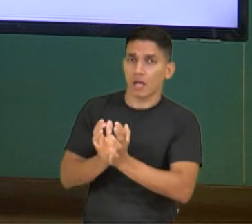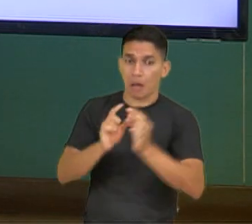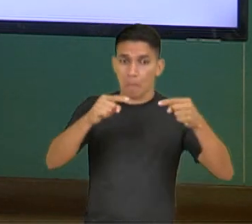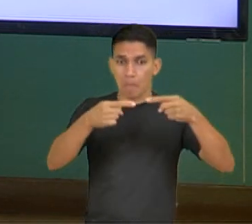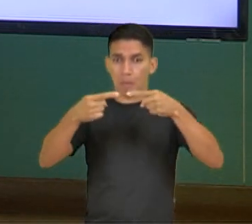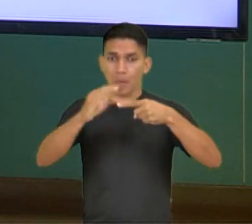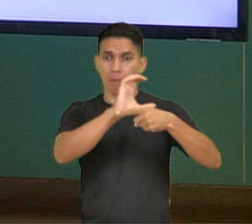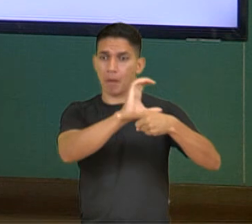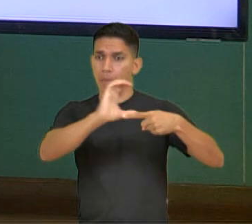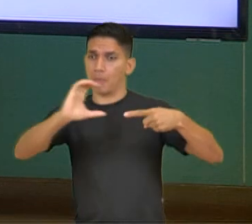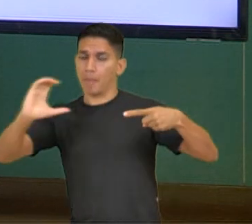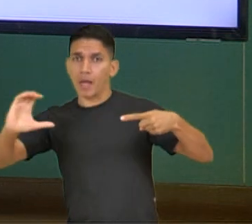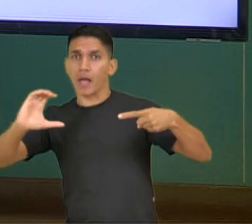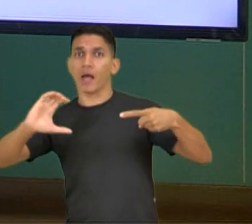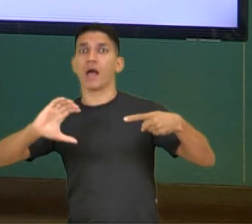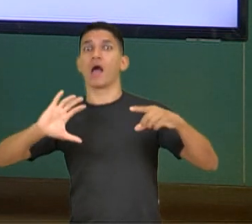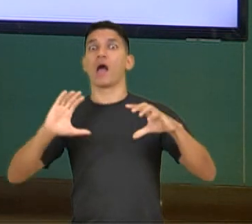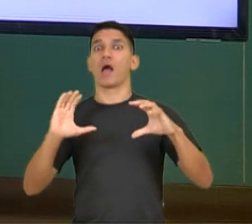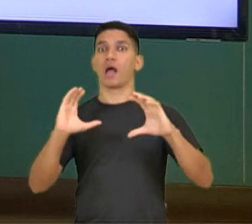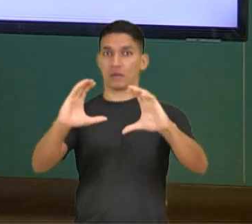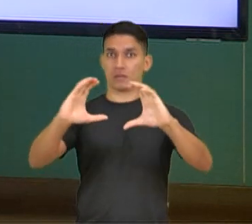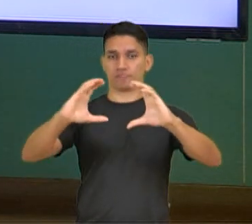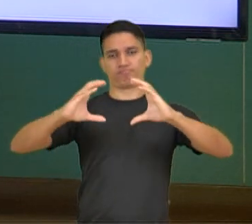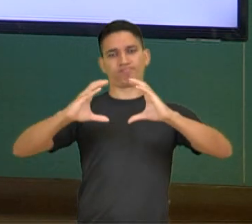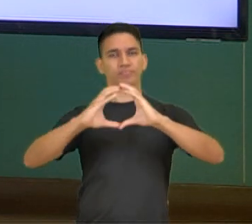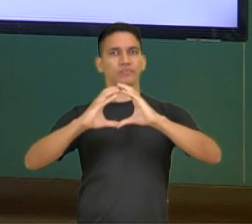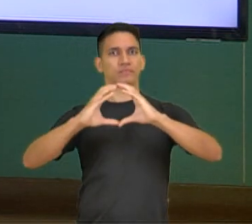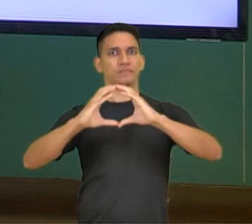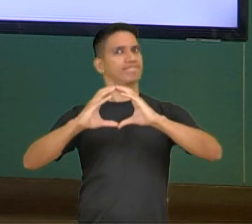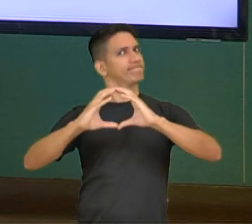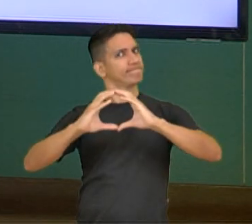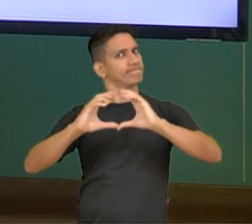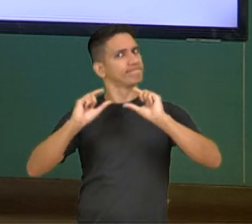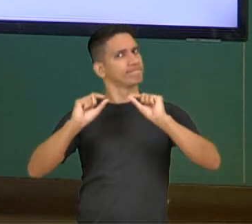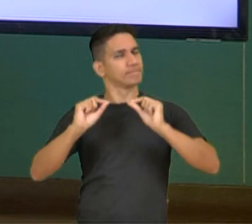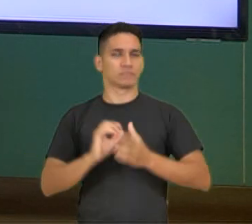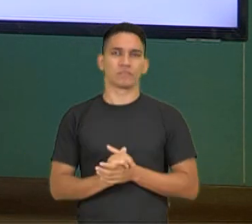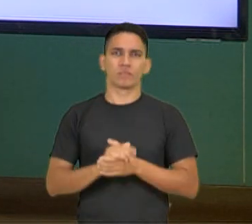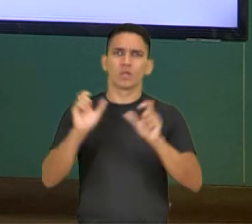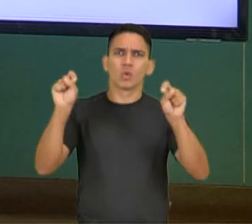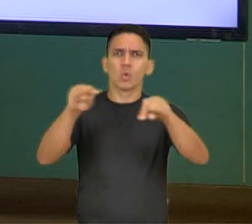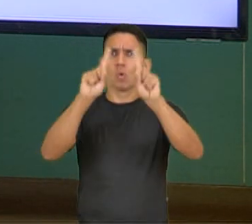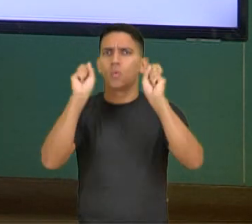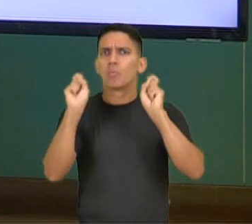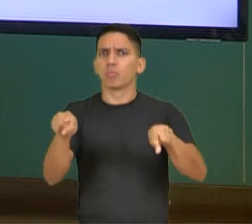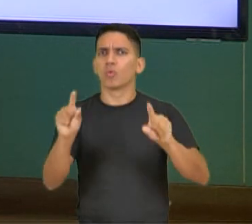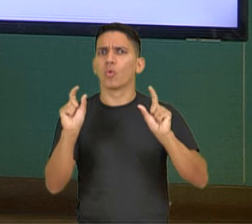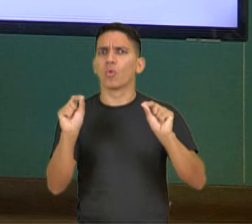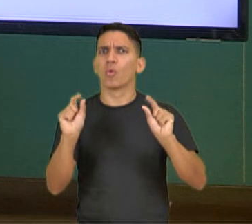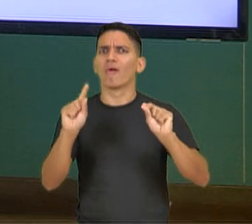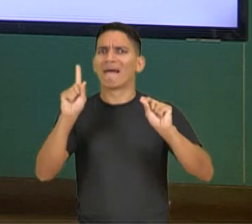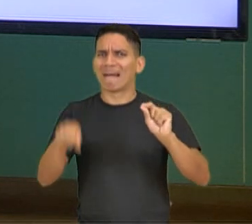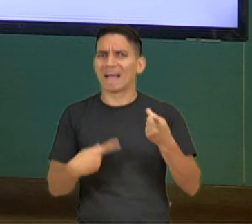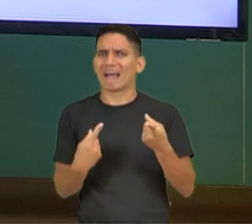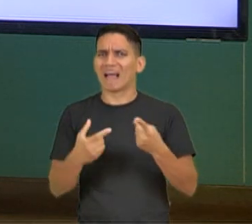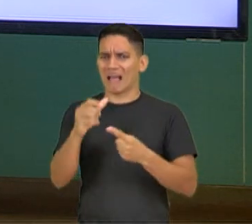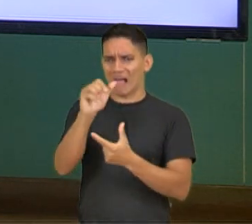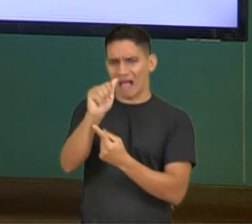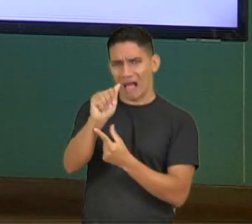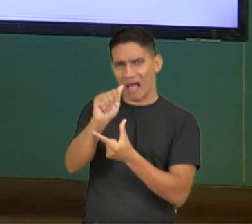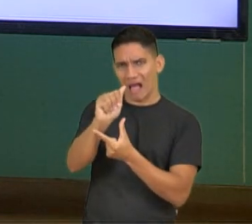carbônica? Fechada? E o que é uma cadeia carbônica alicíclica